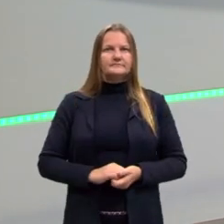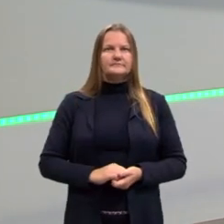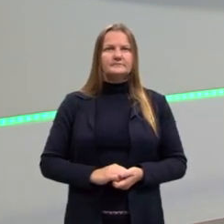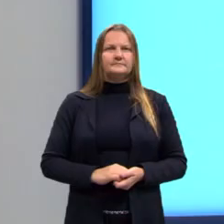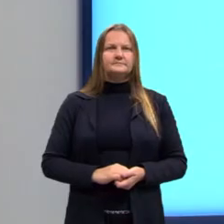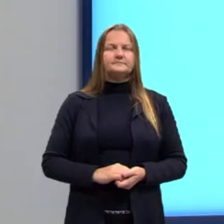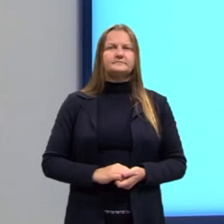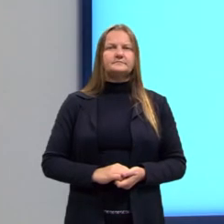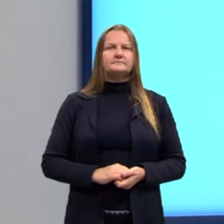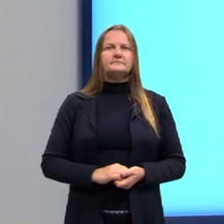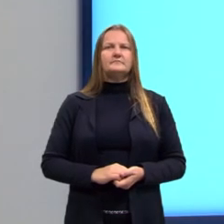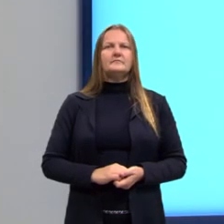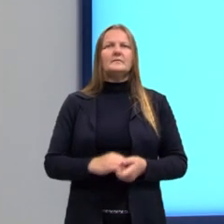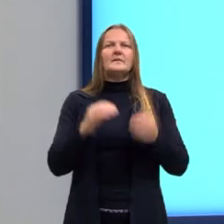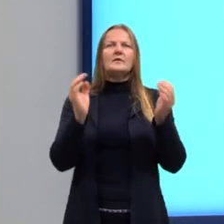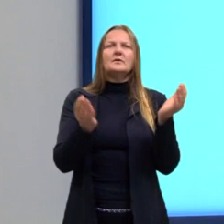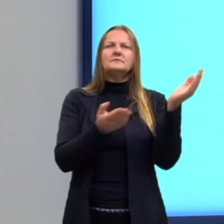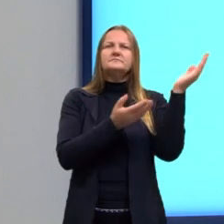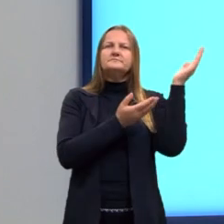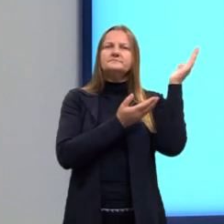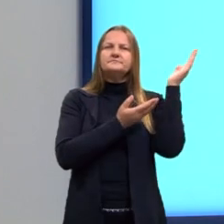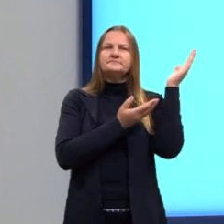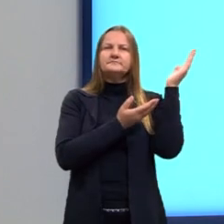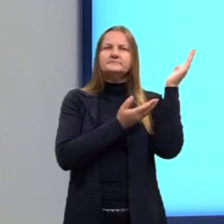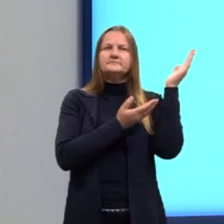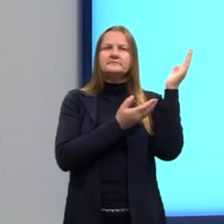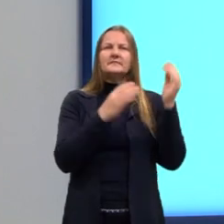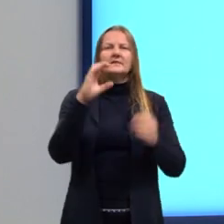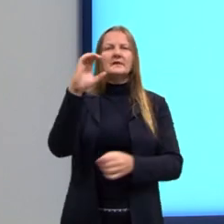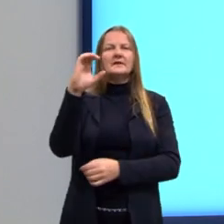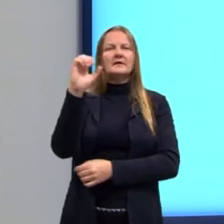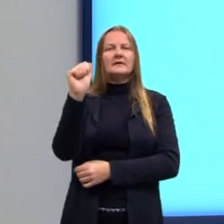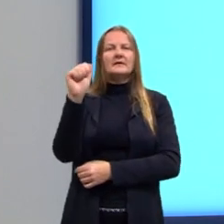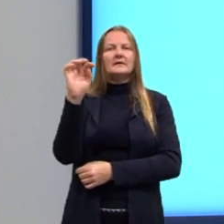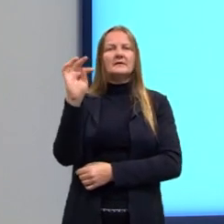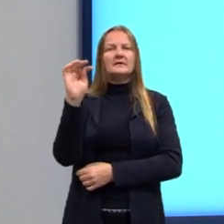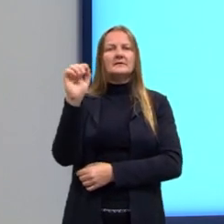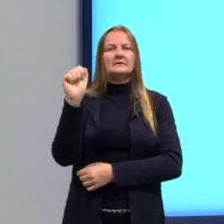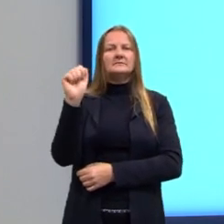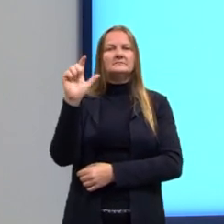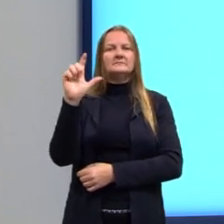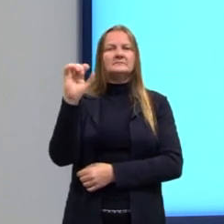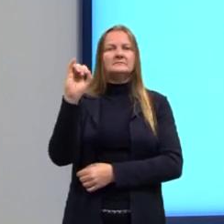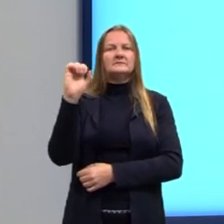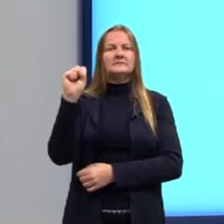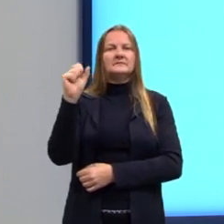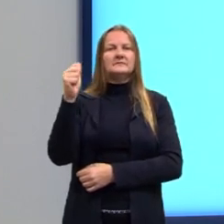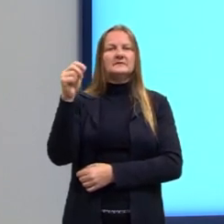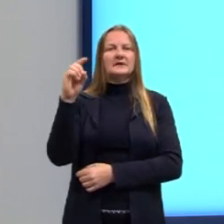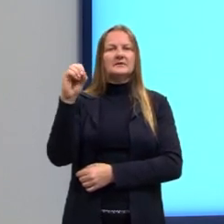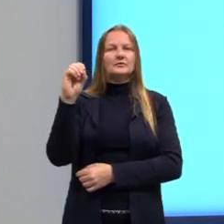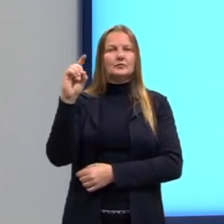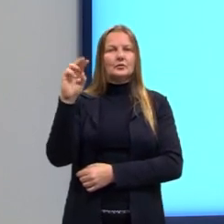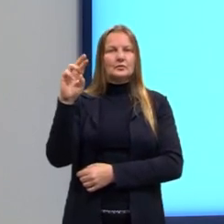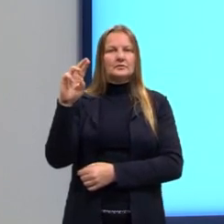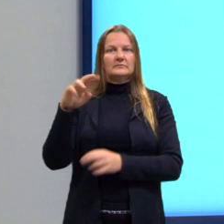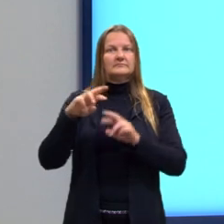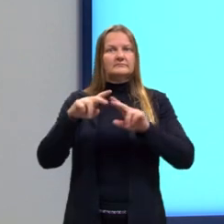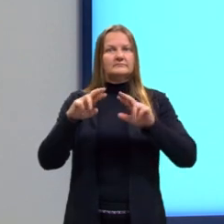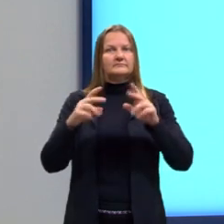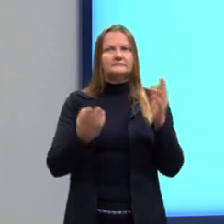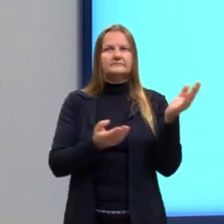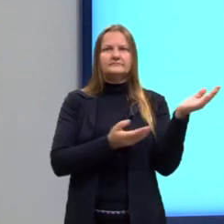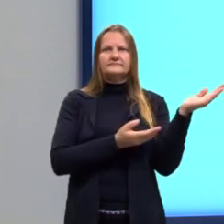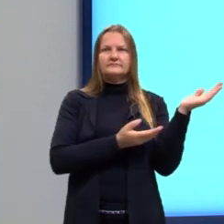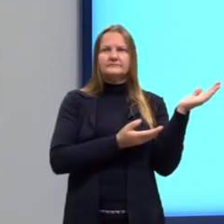é bom e os catalisadores a presença do catalisador e naquela substância que acelera tanto que eu coloquei um